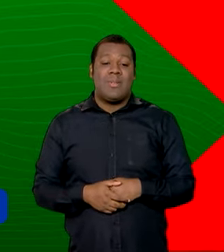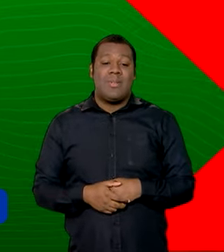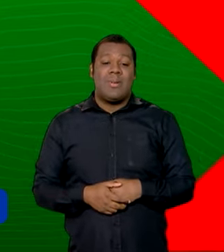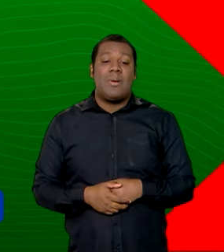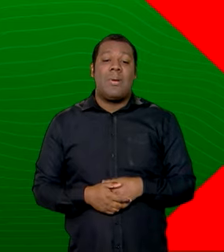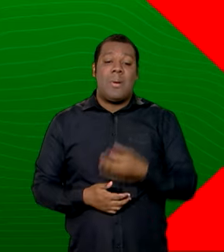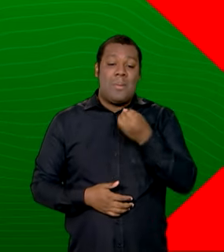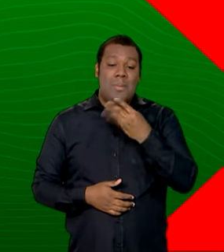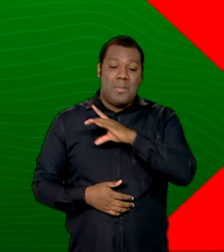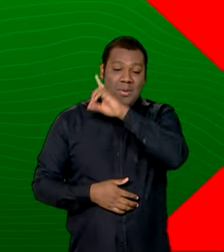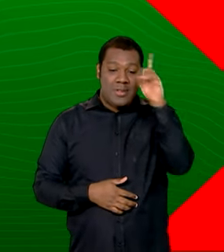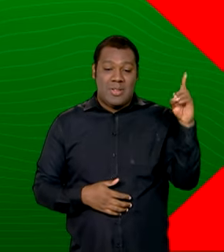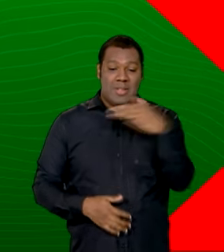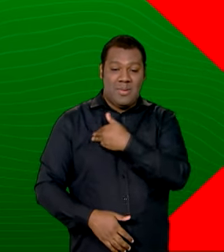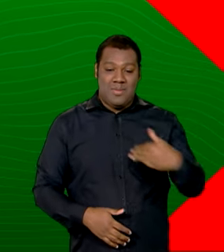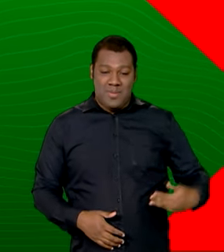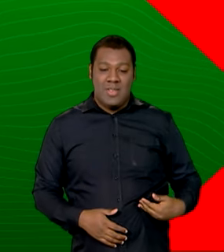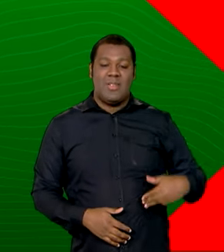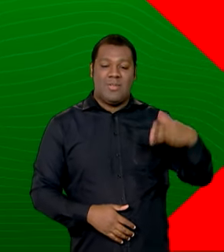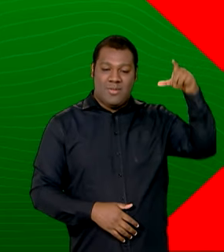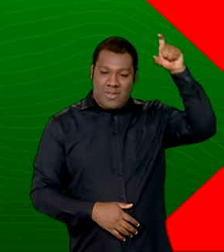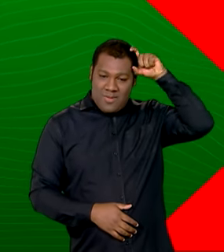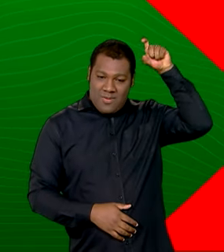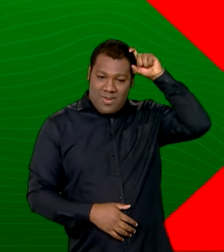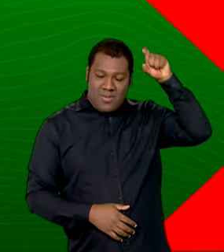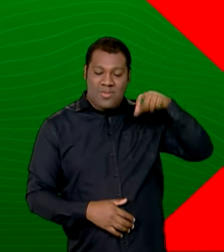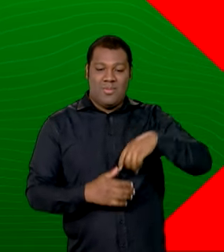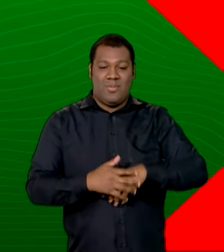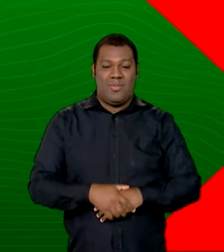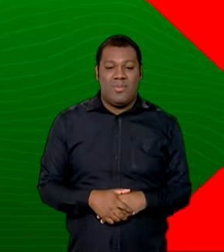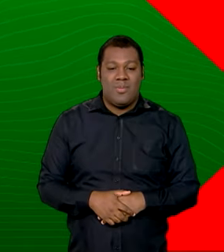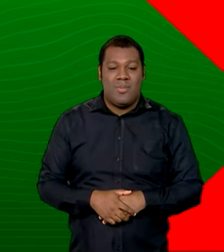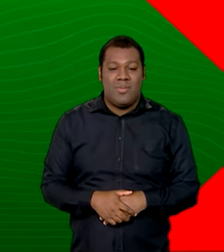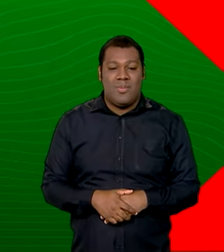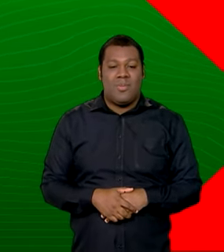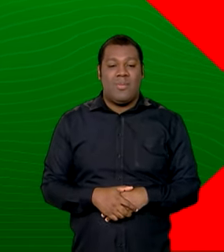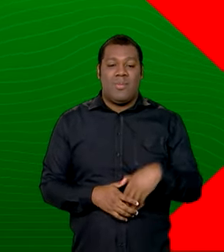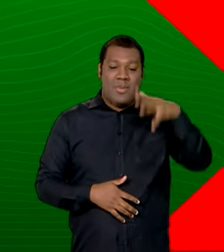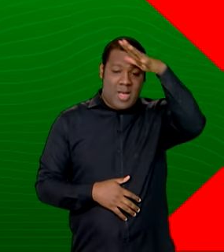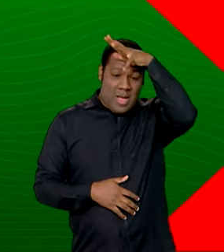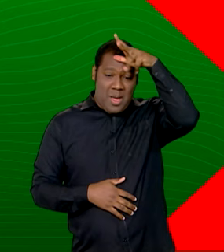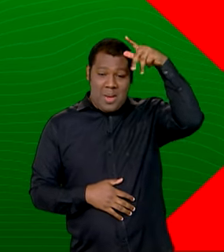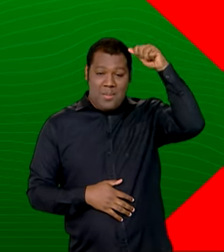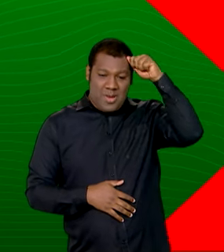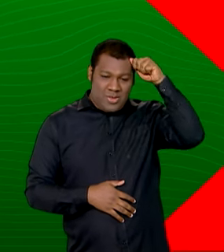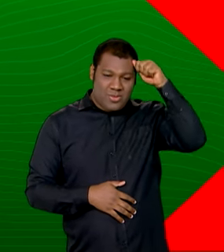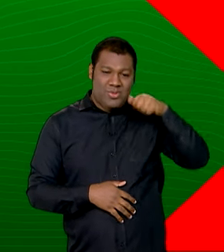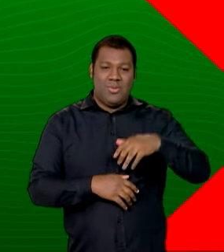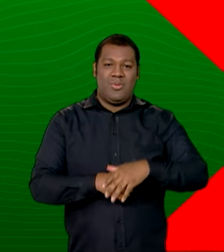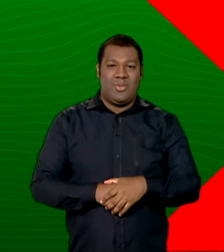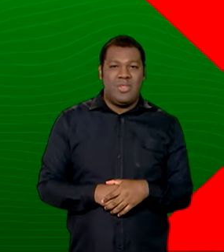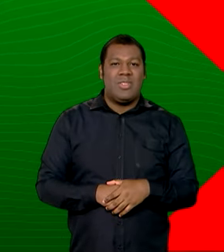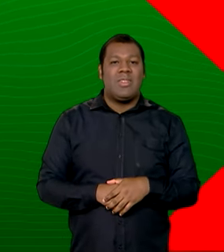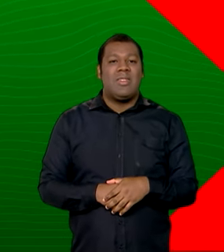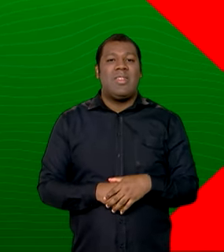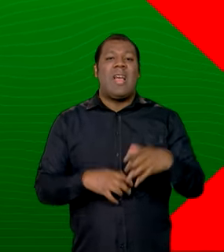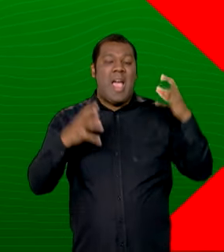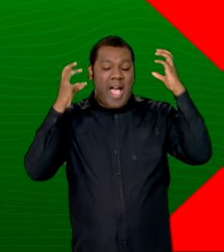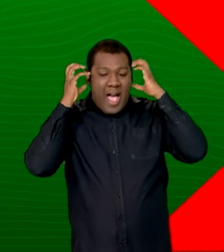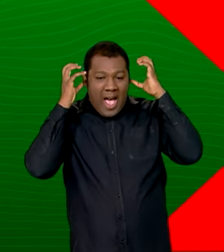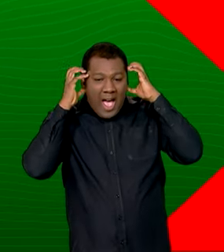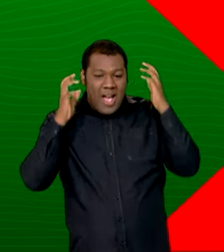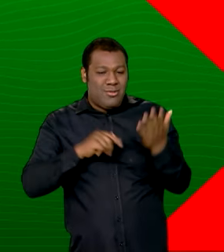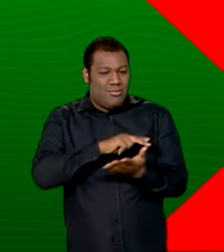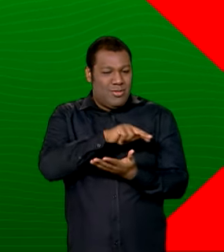valde Goes Bom dia Luciano Ministro é a r Nacional da amia e nós temos também várias são as emissoras na Amazônia